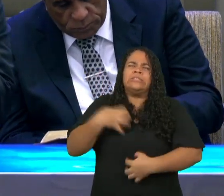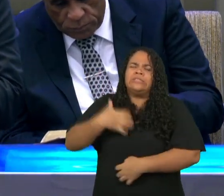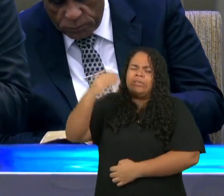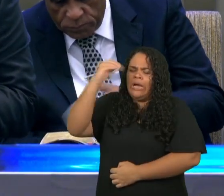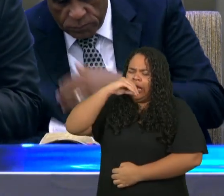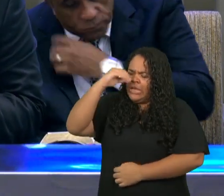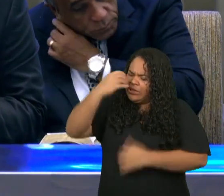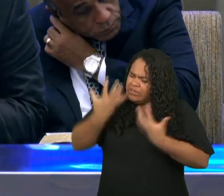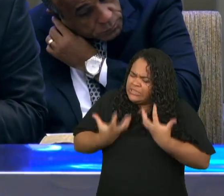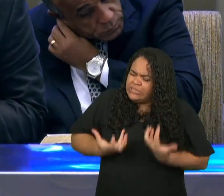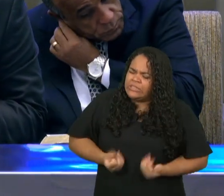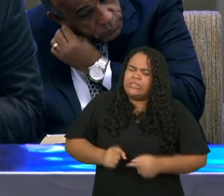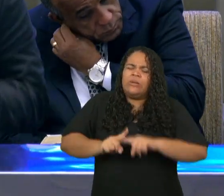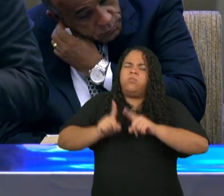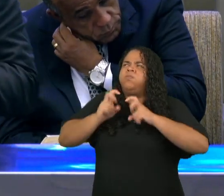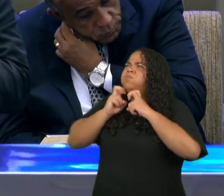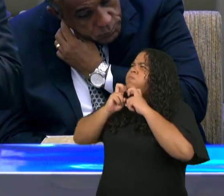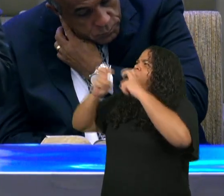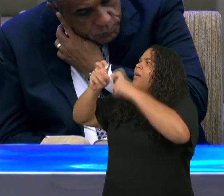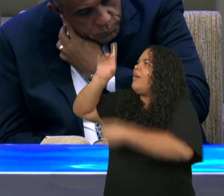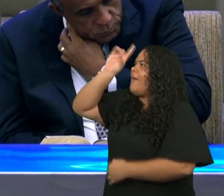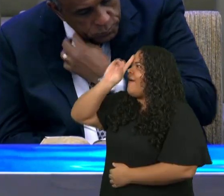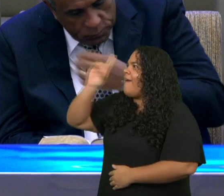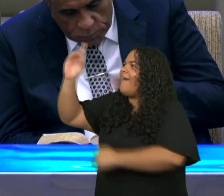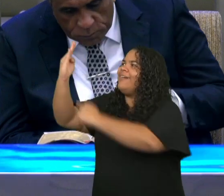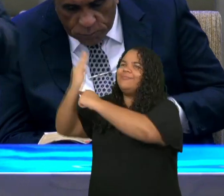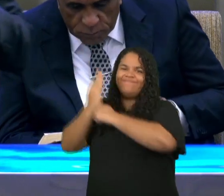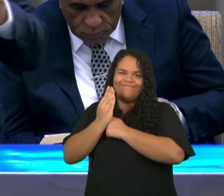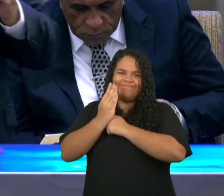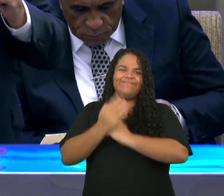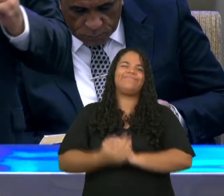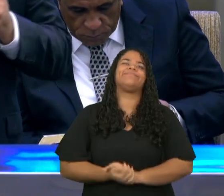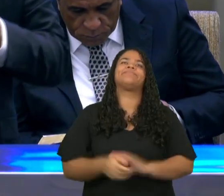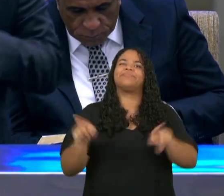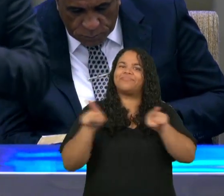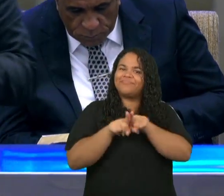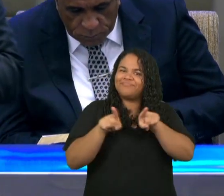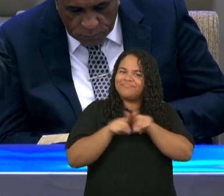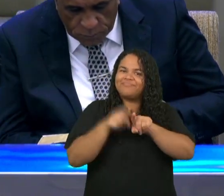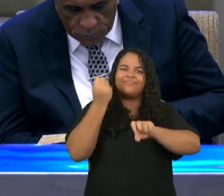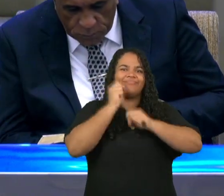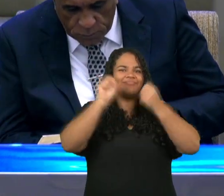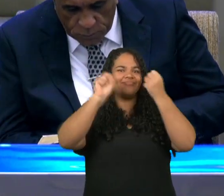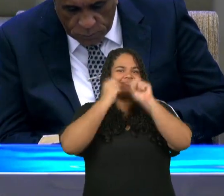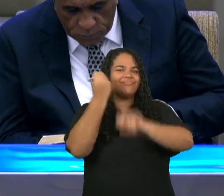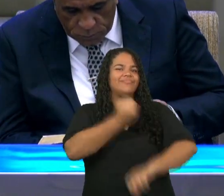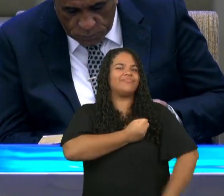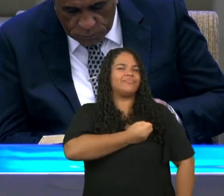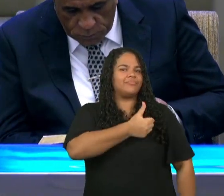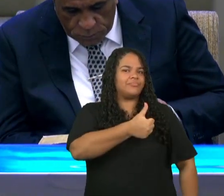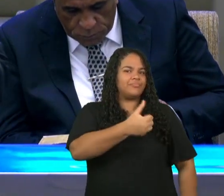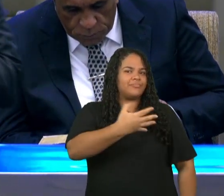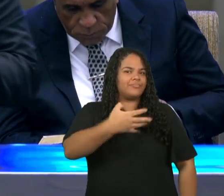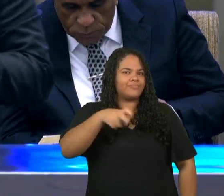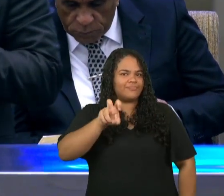ele me salvou. Salmo 145, verso 20. Vamos